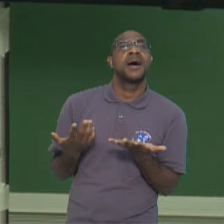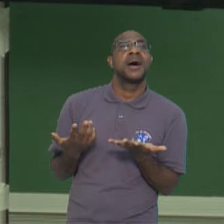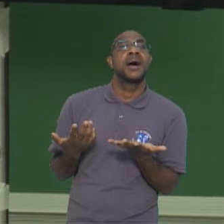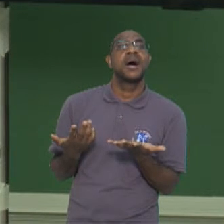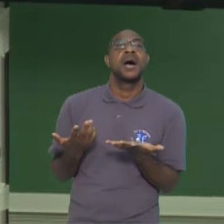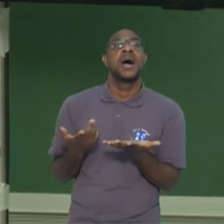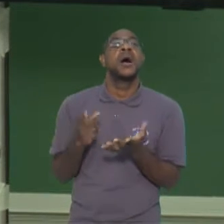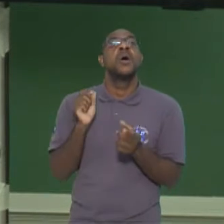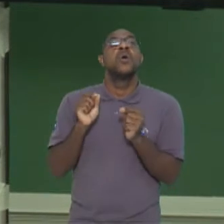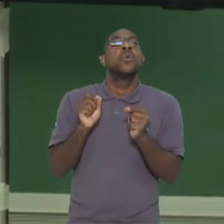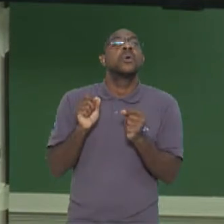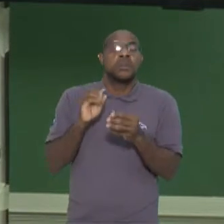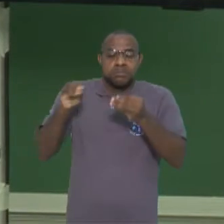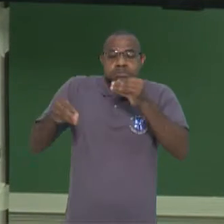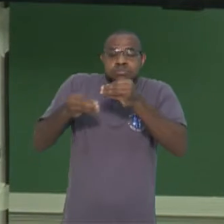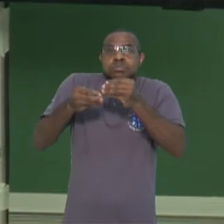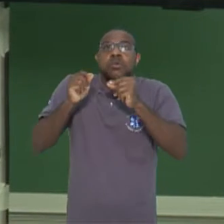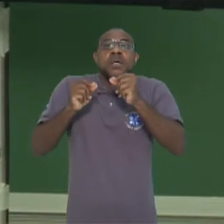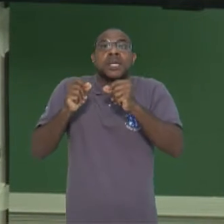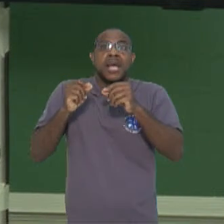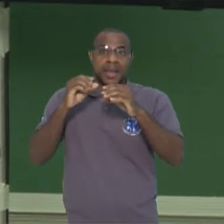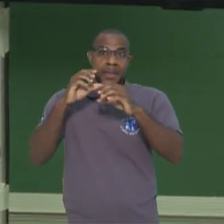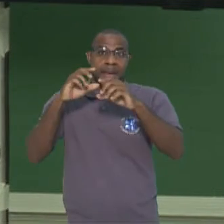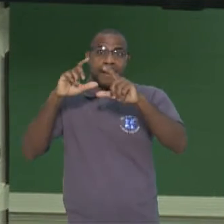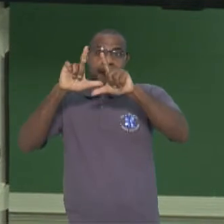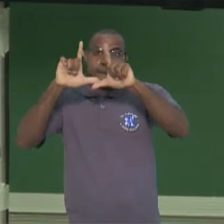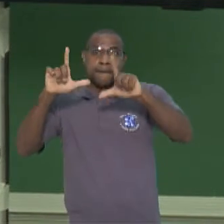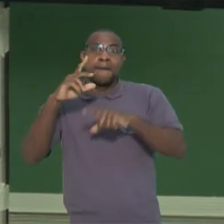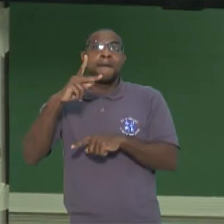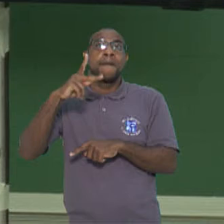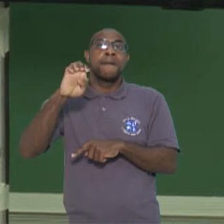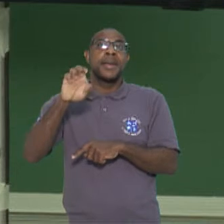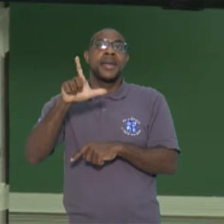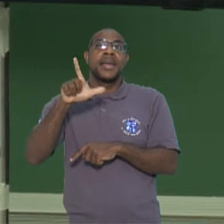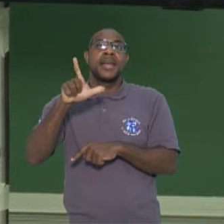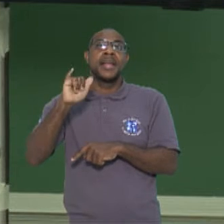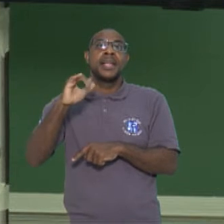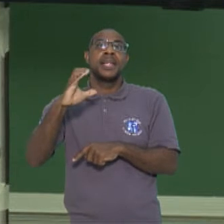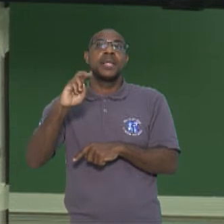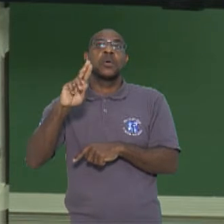ao comprimento da película ali que eu mostrei para vocês. Então,